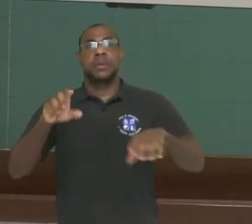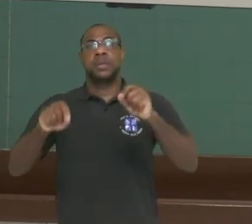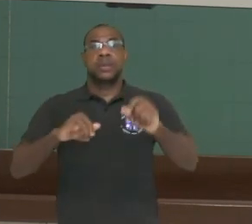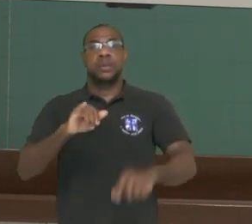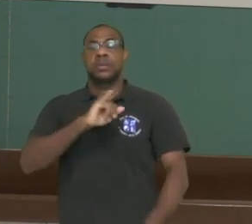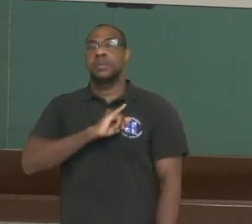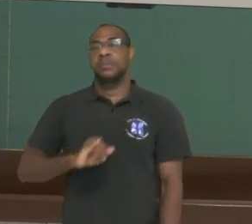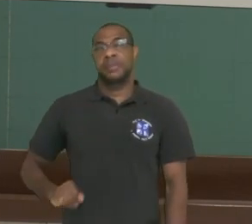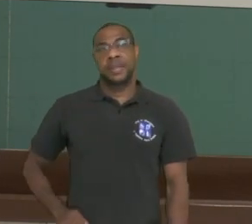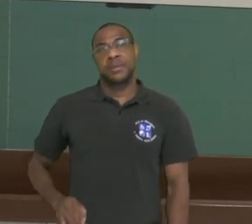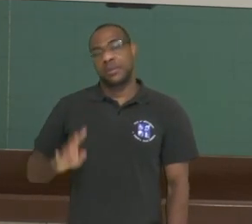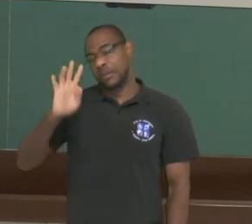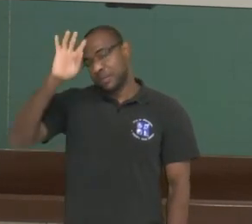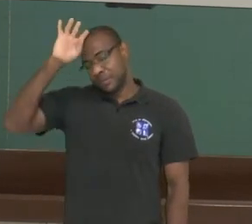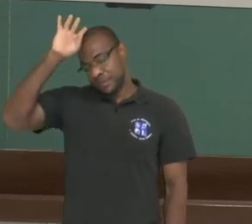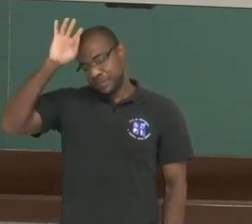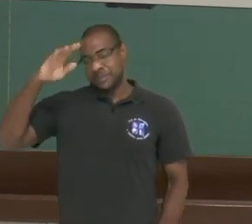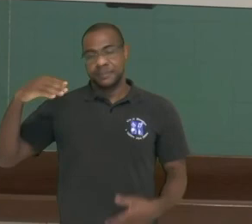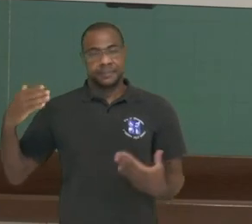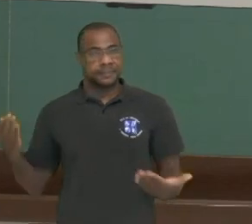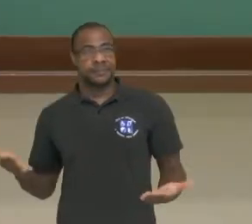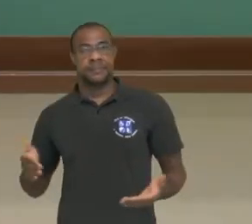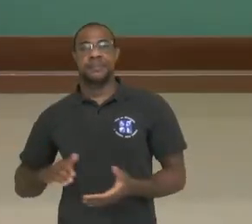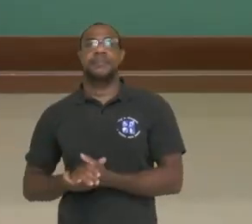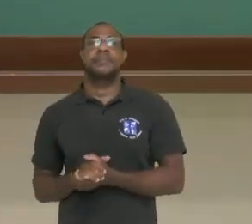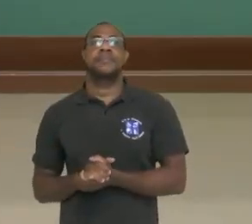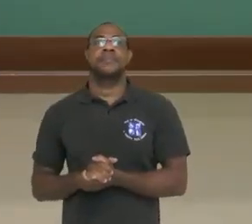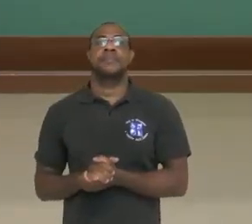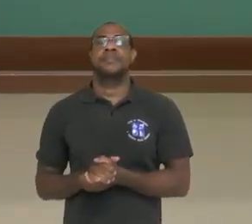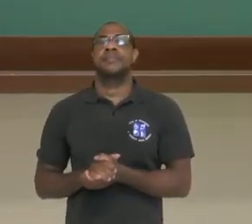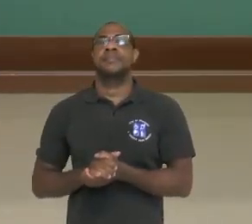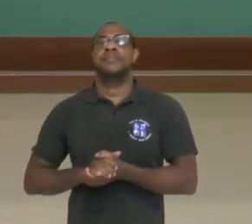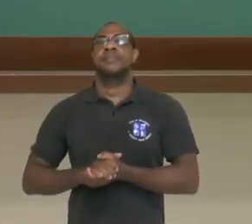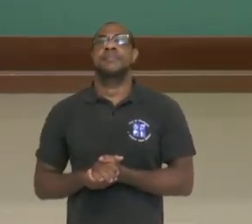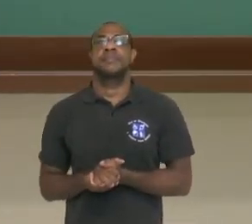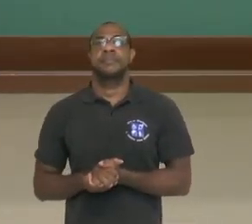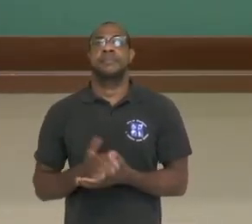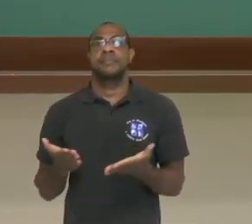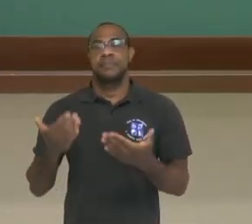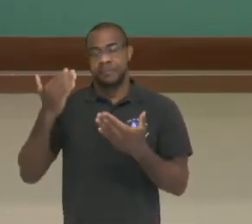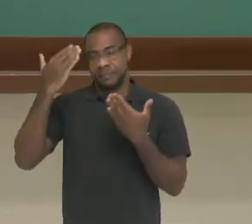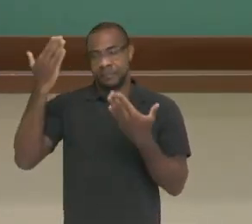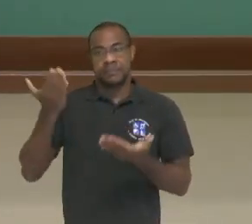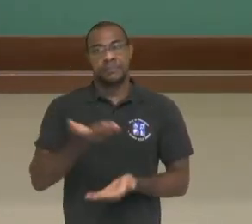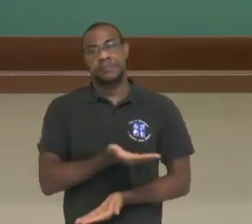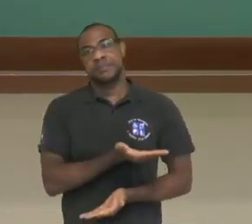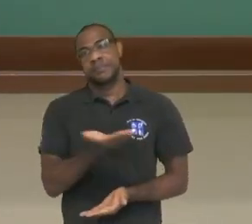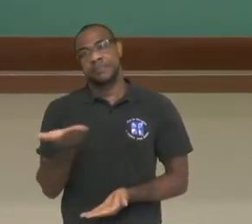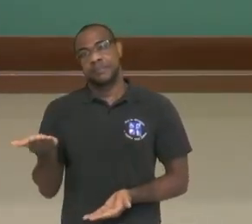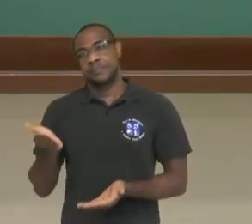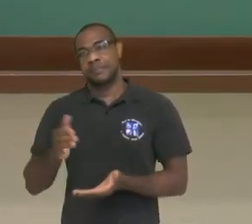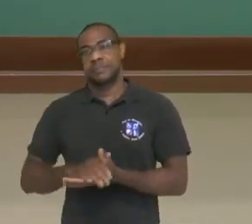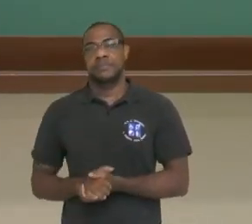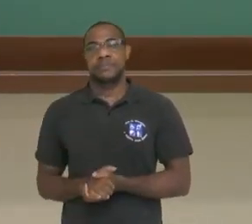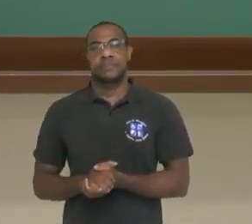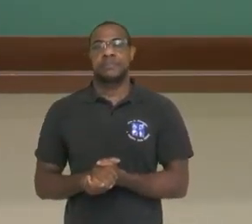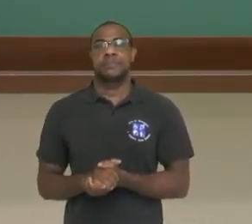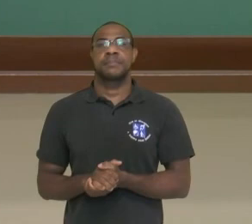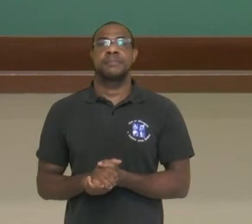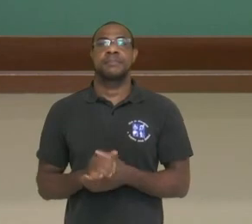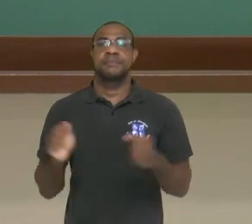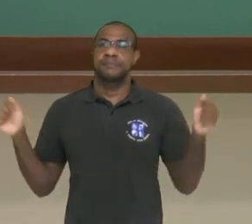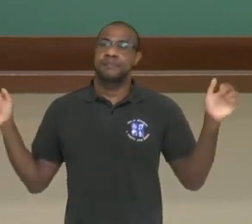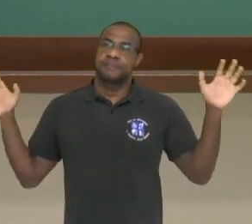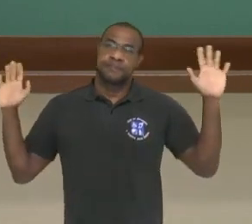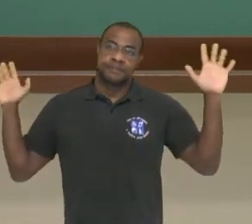Romano, levando à desagregação. Galerinha do 6º ano, só agradecimento a todos vocês. Aquele abração do Sr. Roberto.